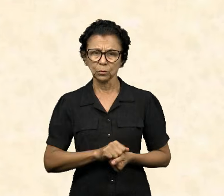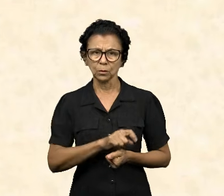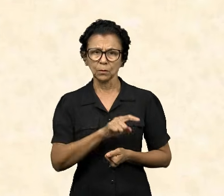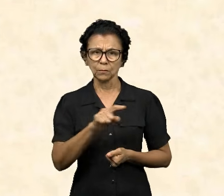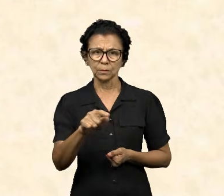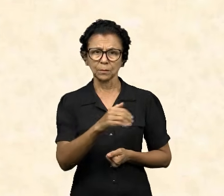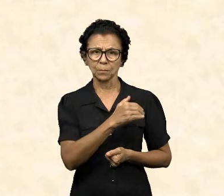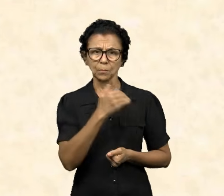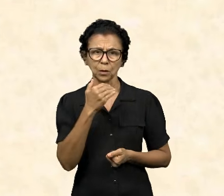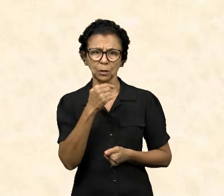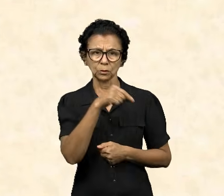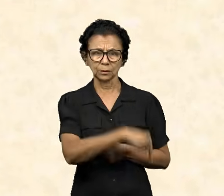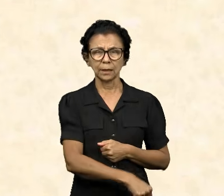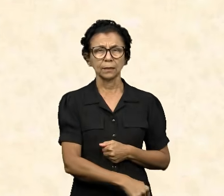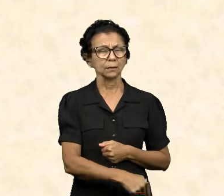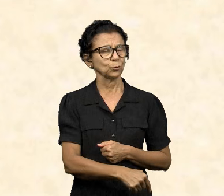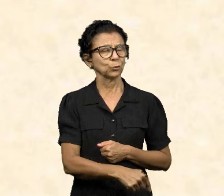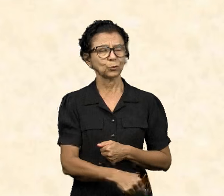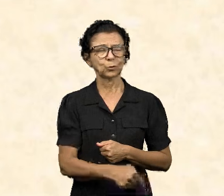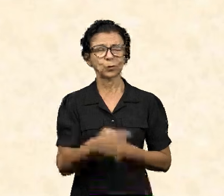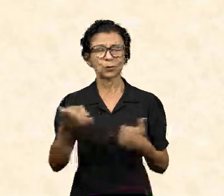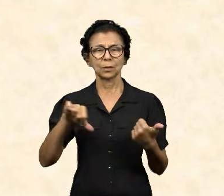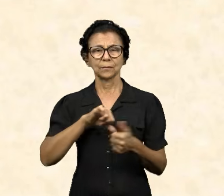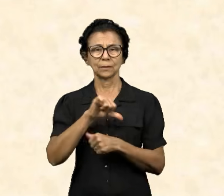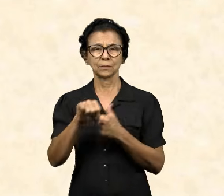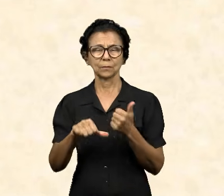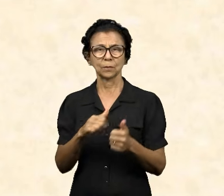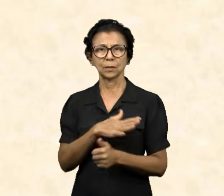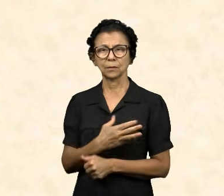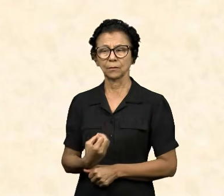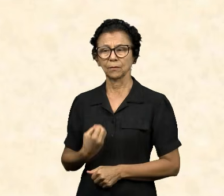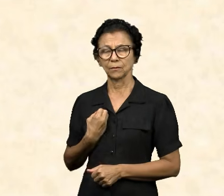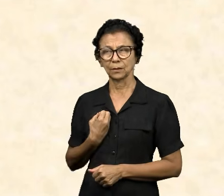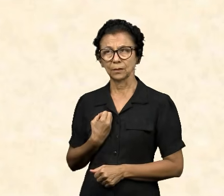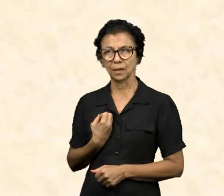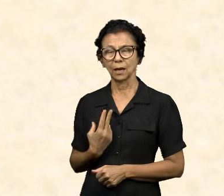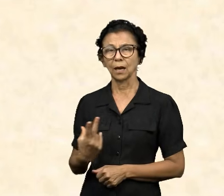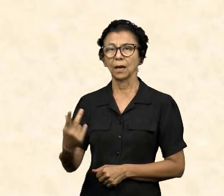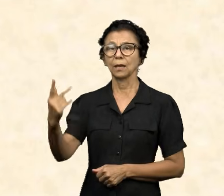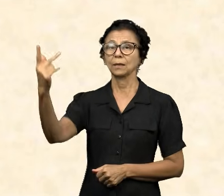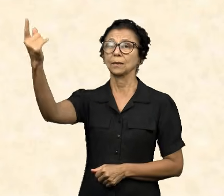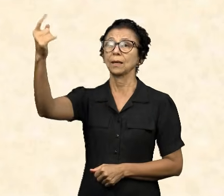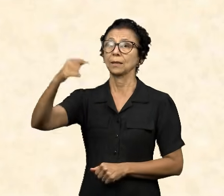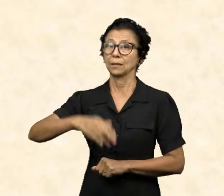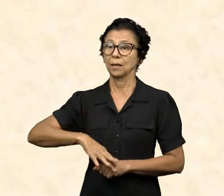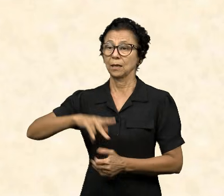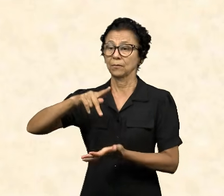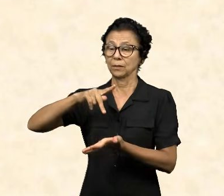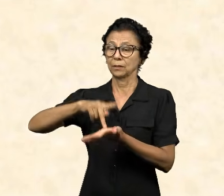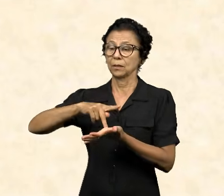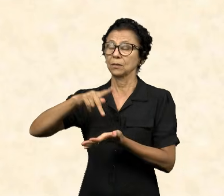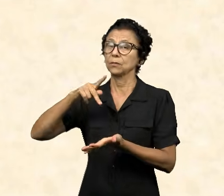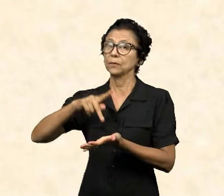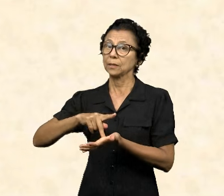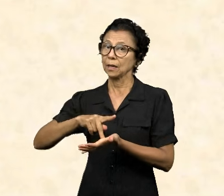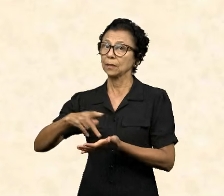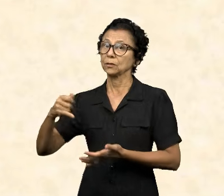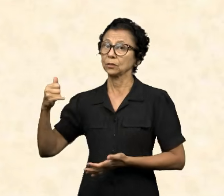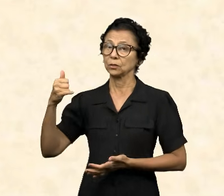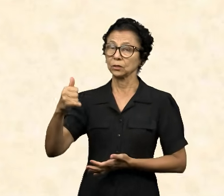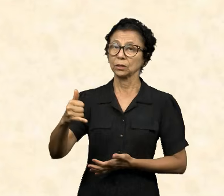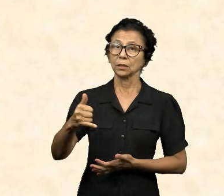morte para a vida. Em verdade vos digo que vem a hora, e agora é, em que